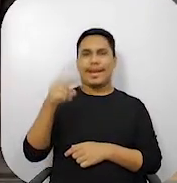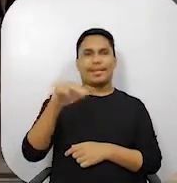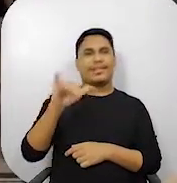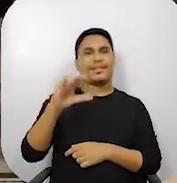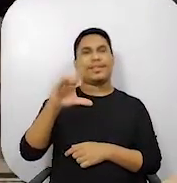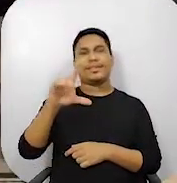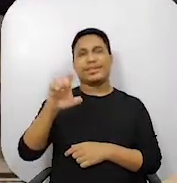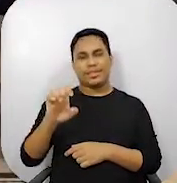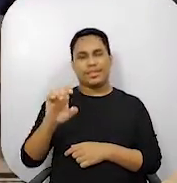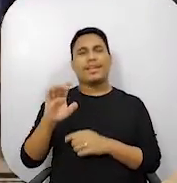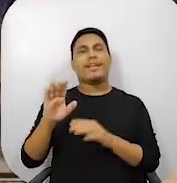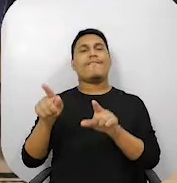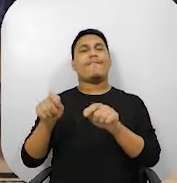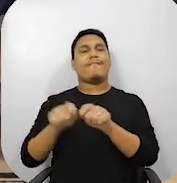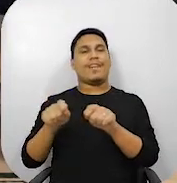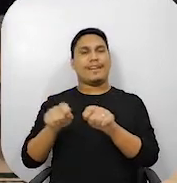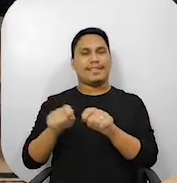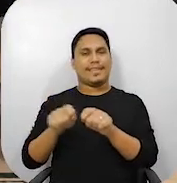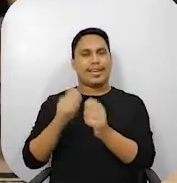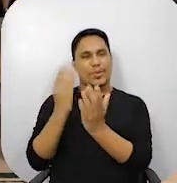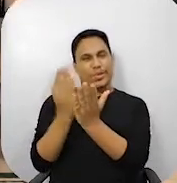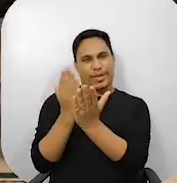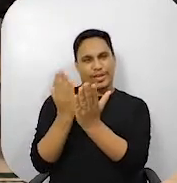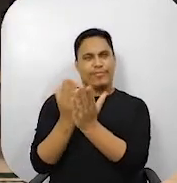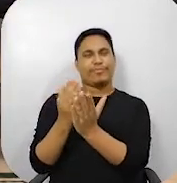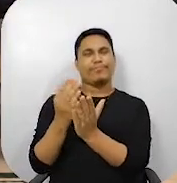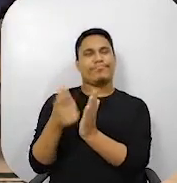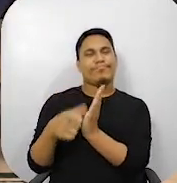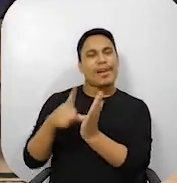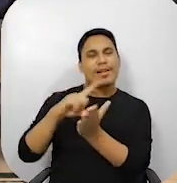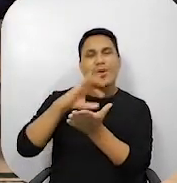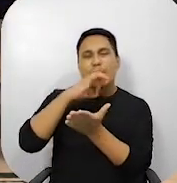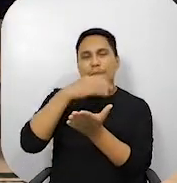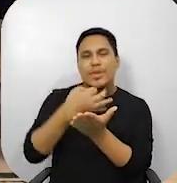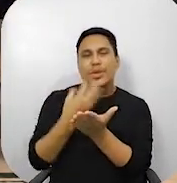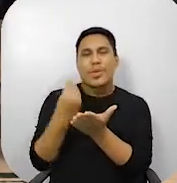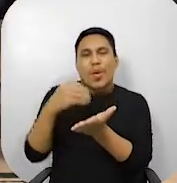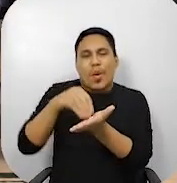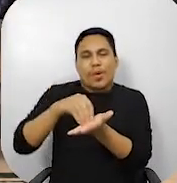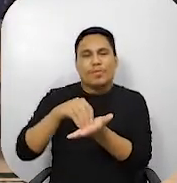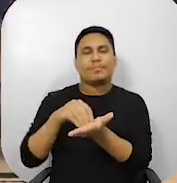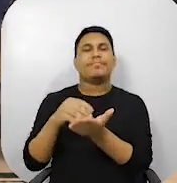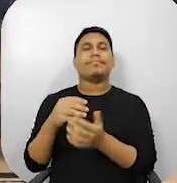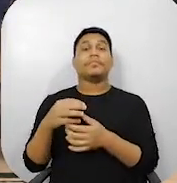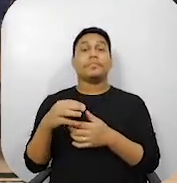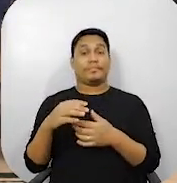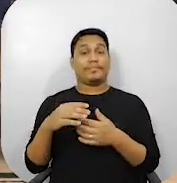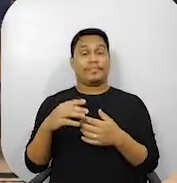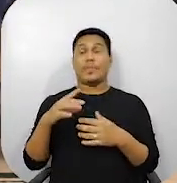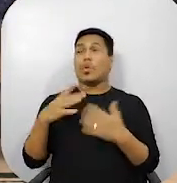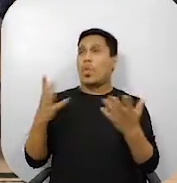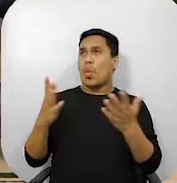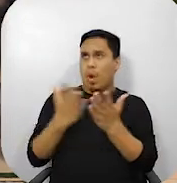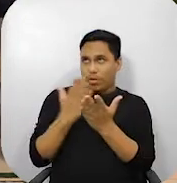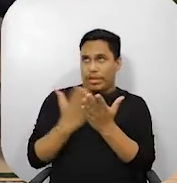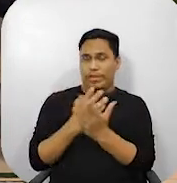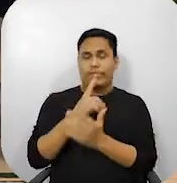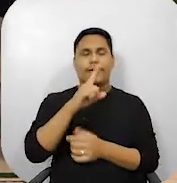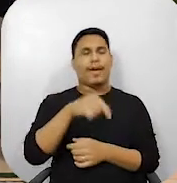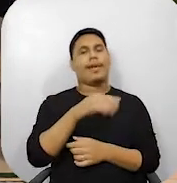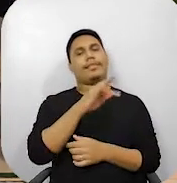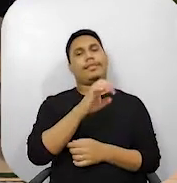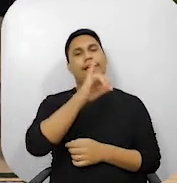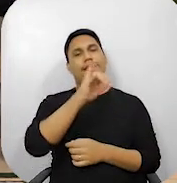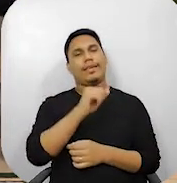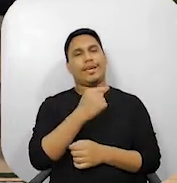prefácio né ela tá falando de qual livro livro ateia nada que tenha de solidão é o primeiro é o primeiro ler o primeiro livro